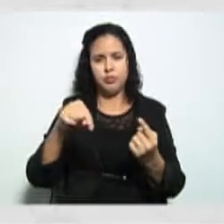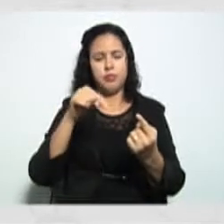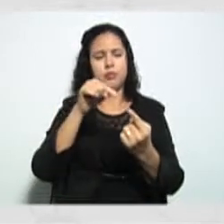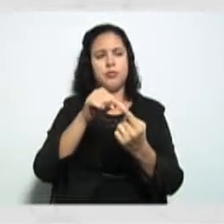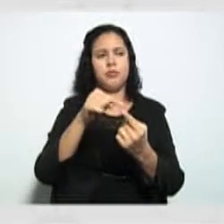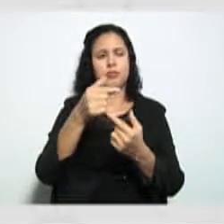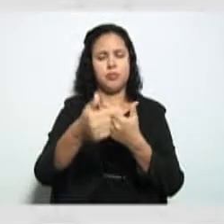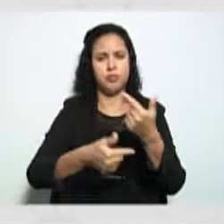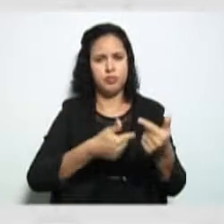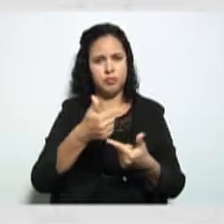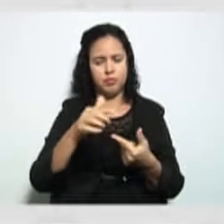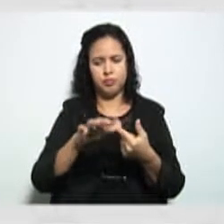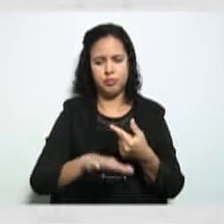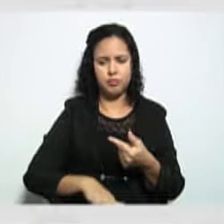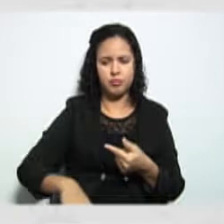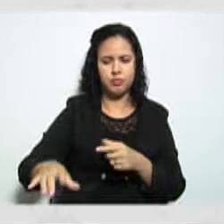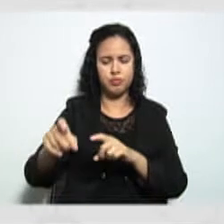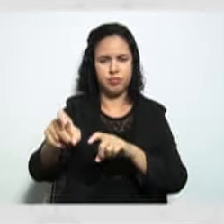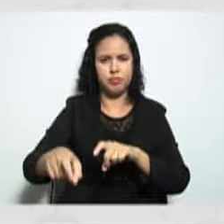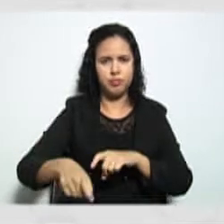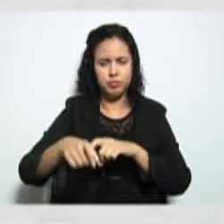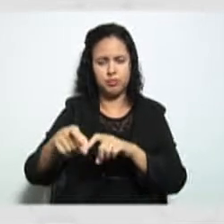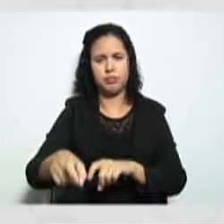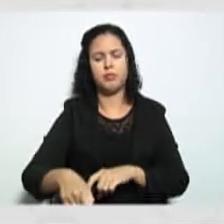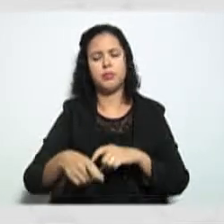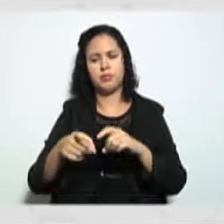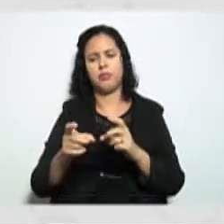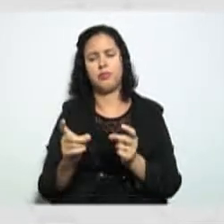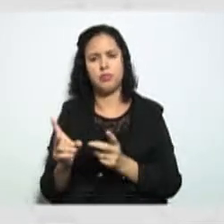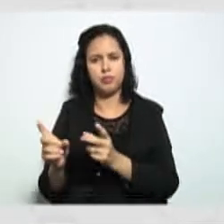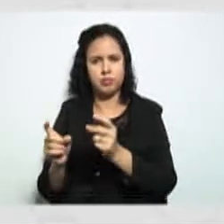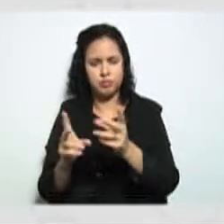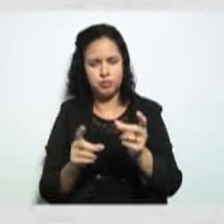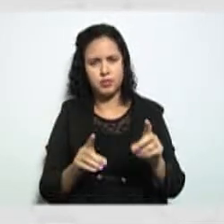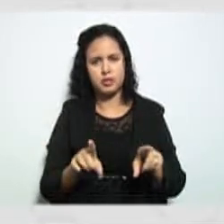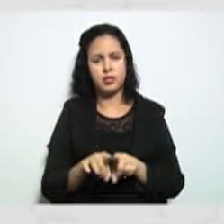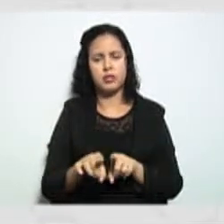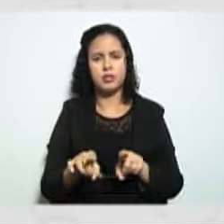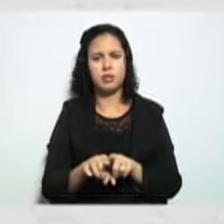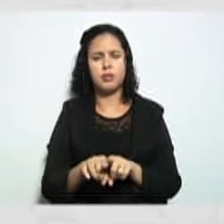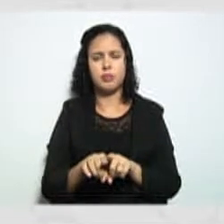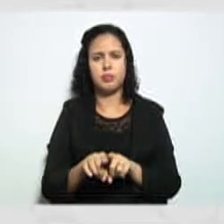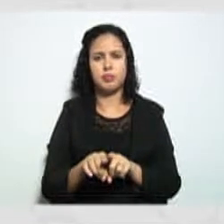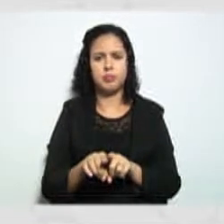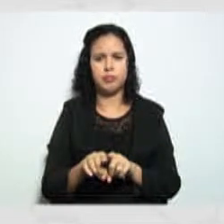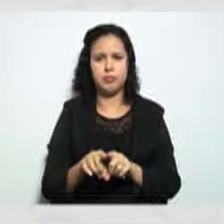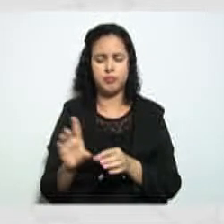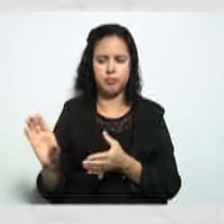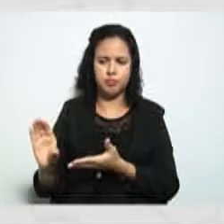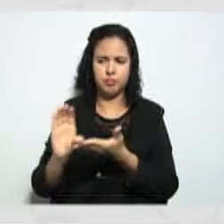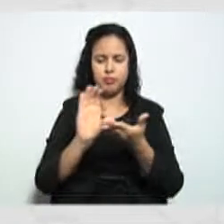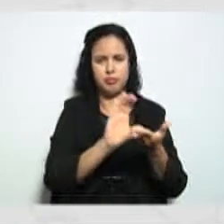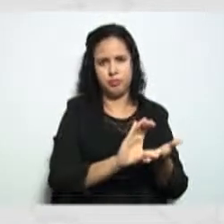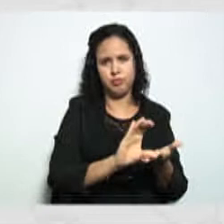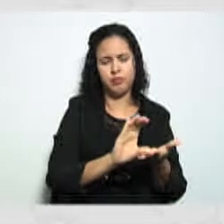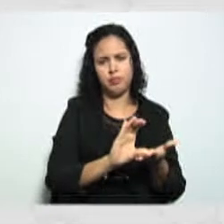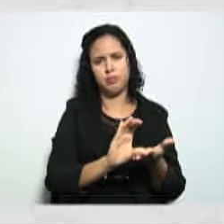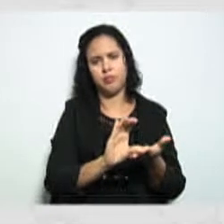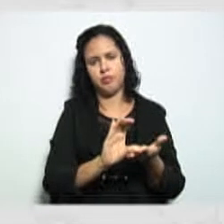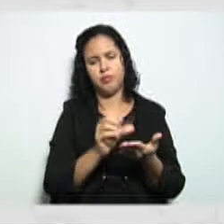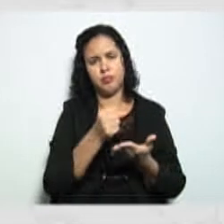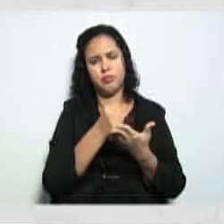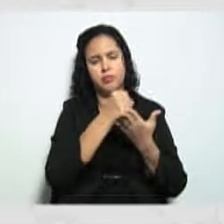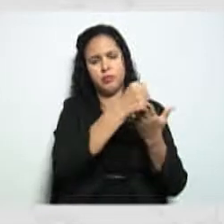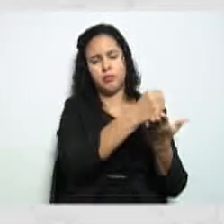de insumos, a venda coletiva de produtos dos cooperados, o recebimento de assistência técnica. Às vezes um produtor